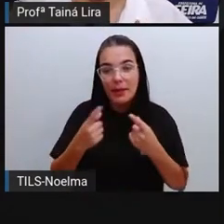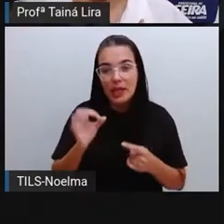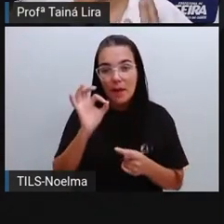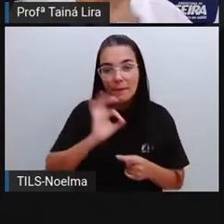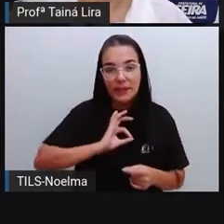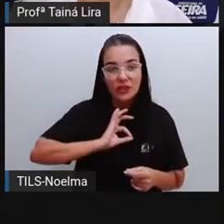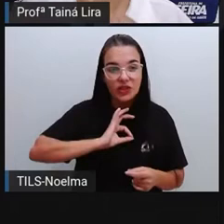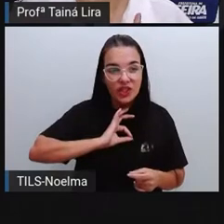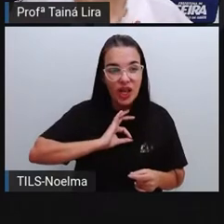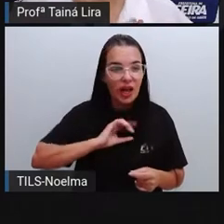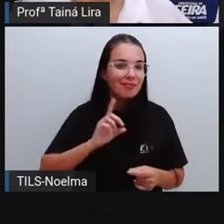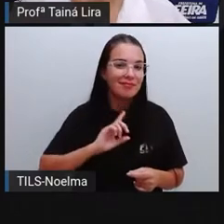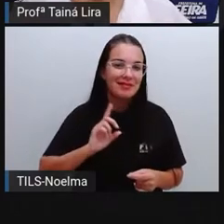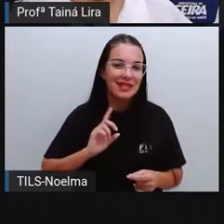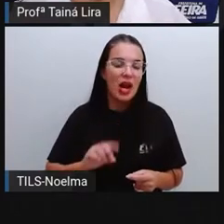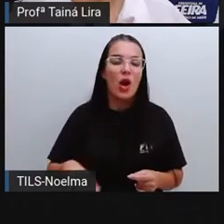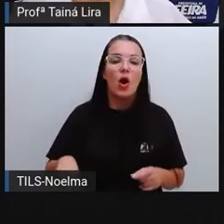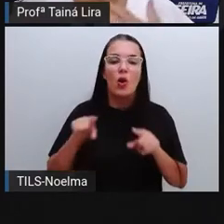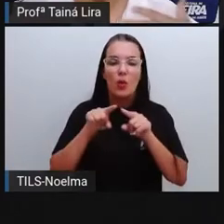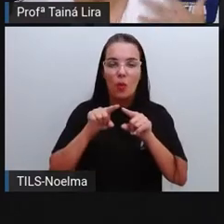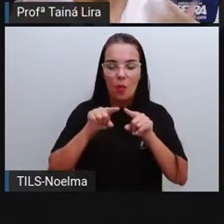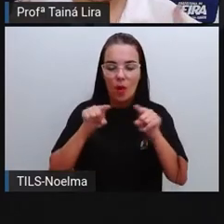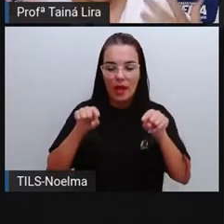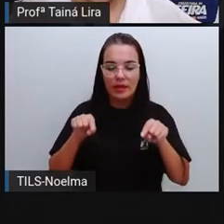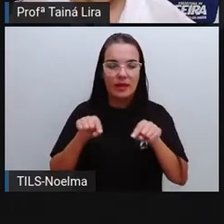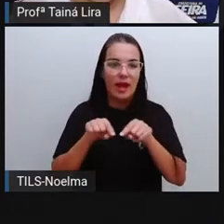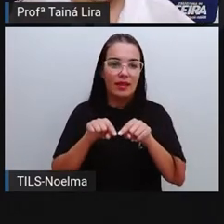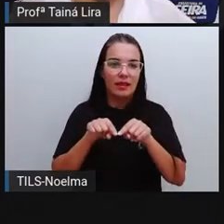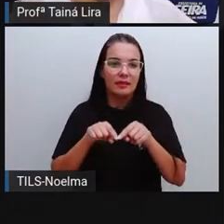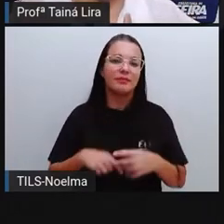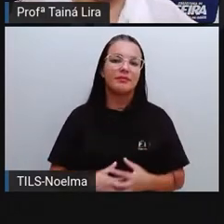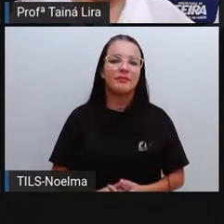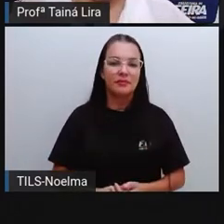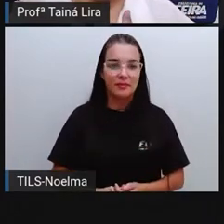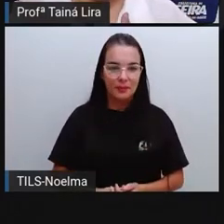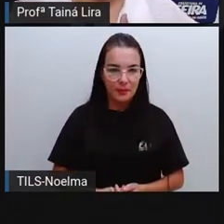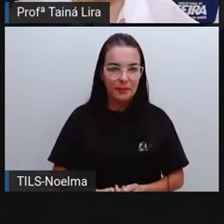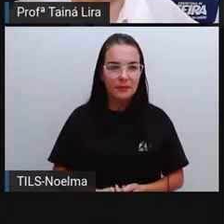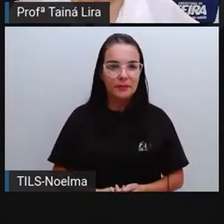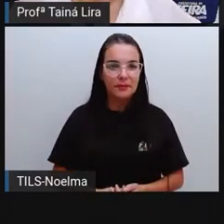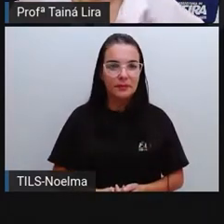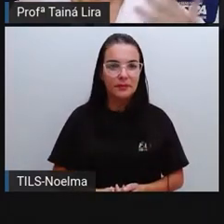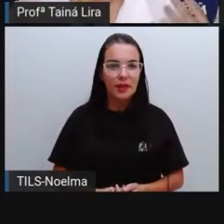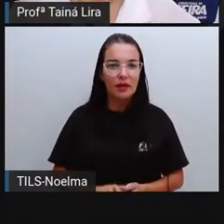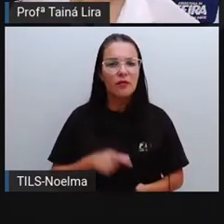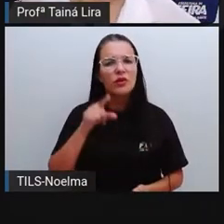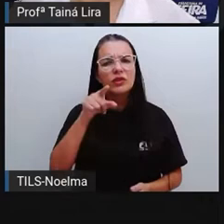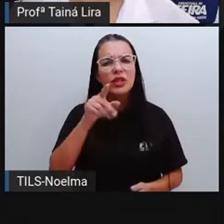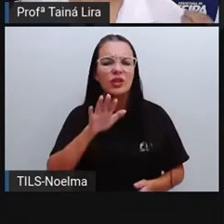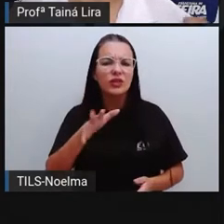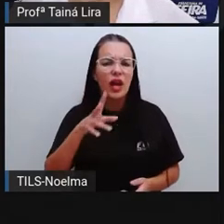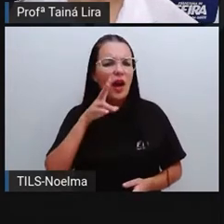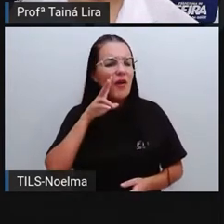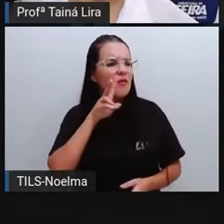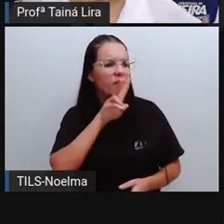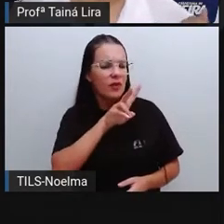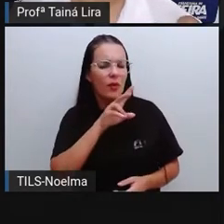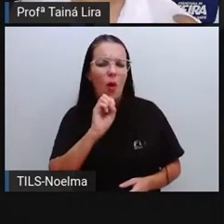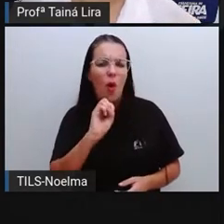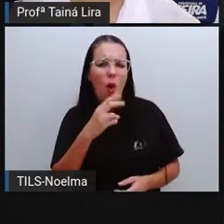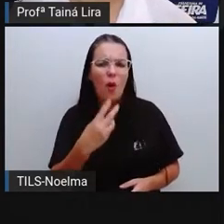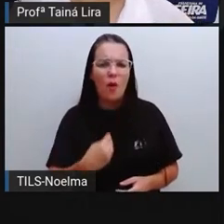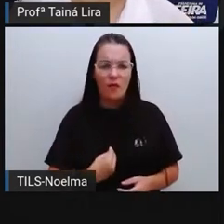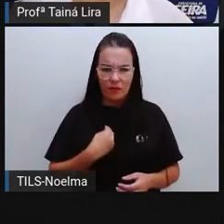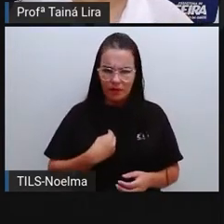quadriculadas, tá? Ao invés de serem arredondadas, são quadriculadas, tá? E você já viveu